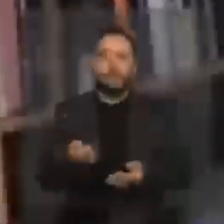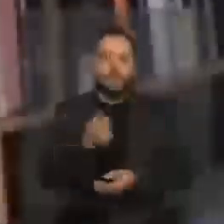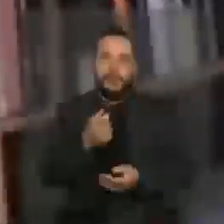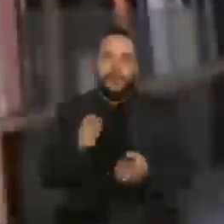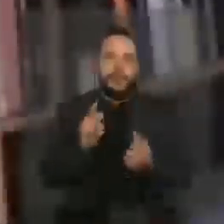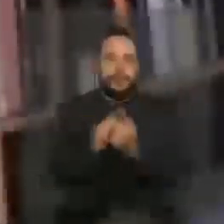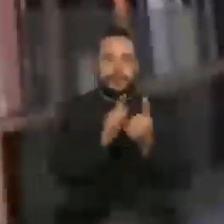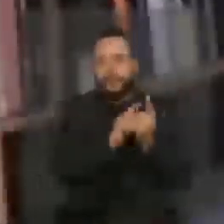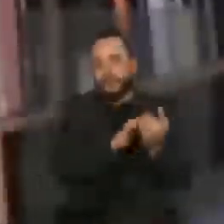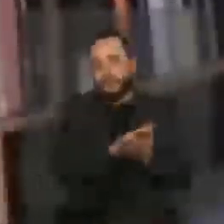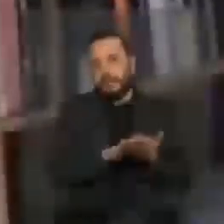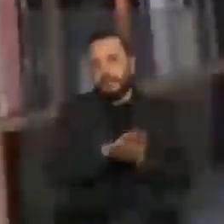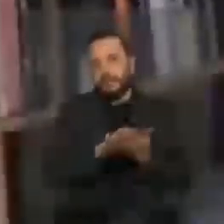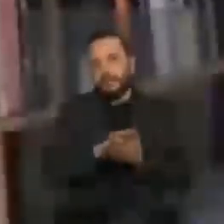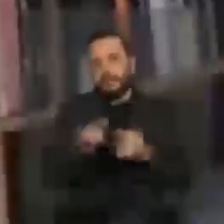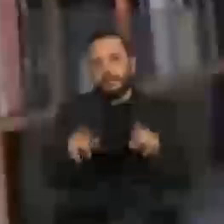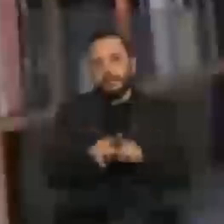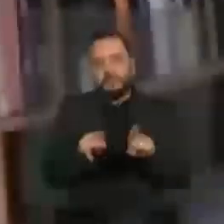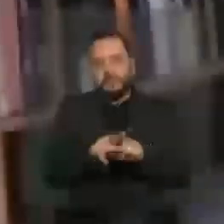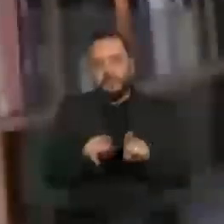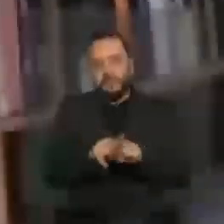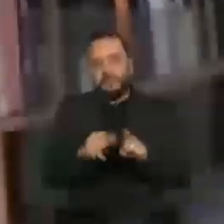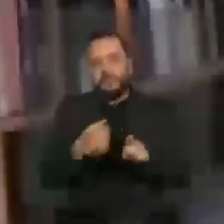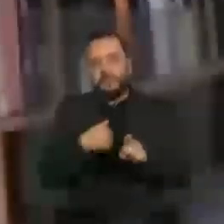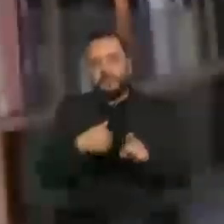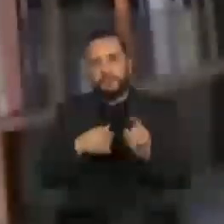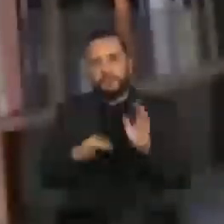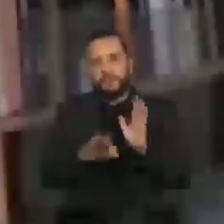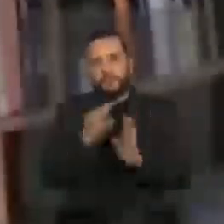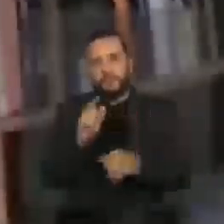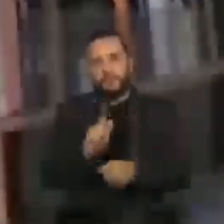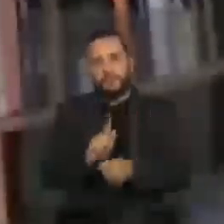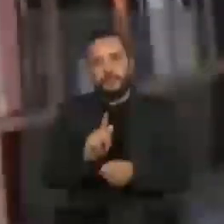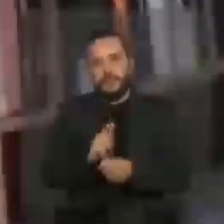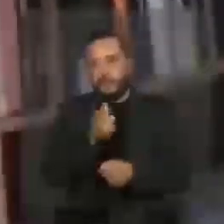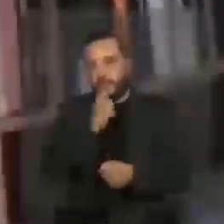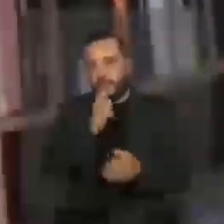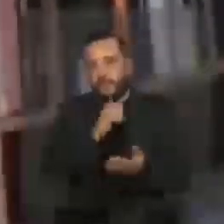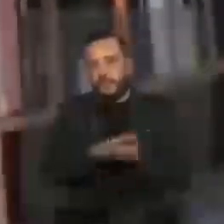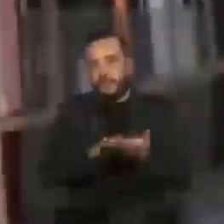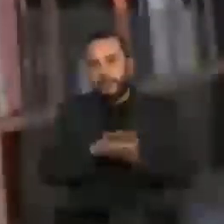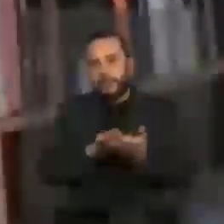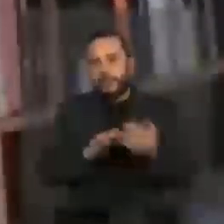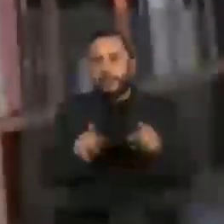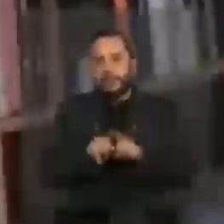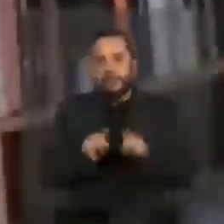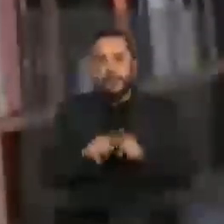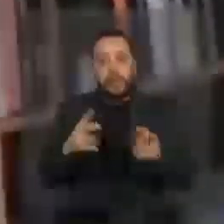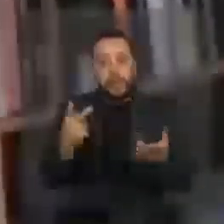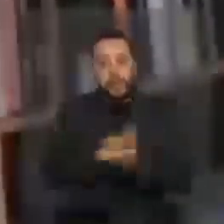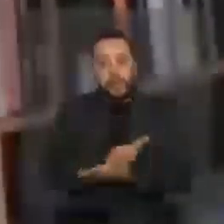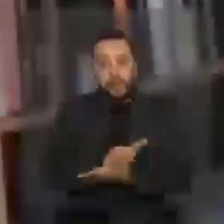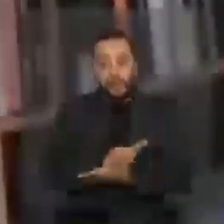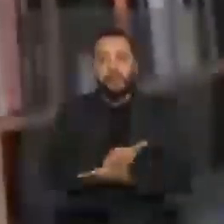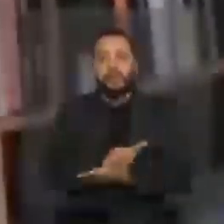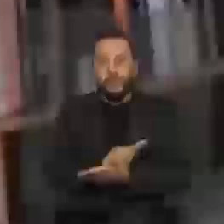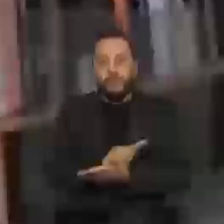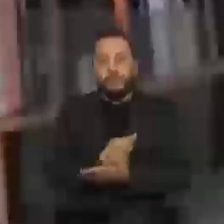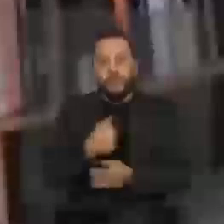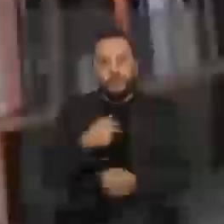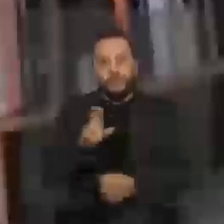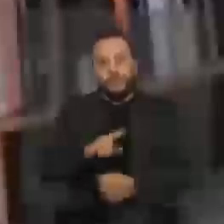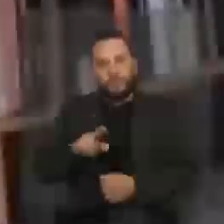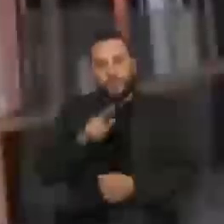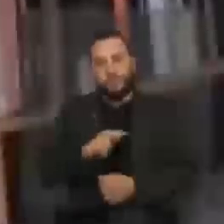qualificação, descumpra as disposições contidas no contrato de gestão, cometa qualquer irregularidade ou ilegalidade na utilização